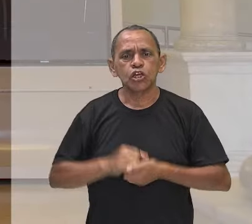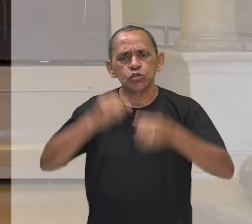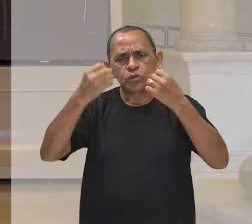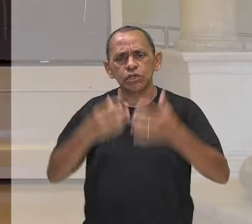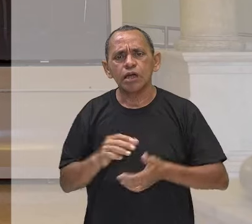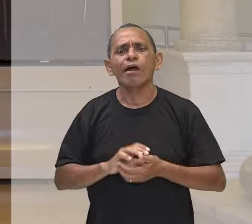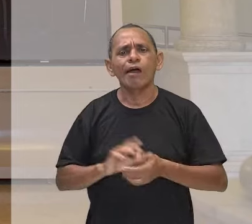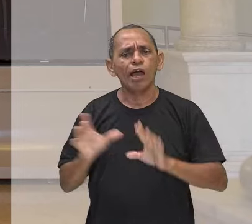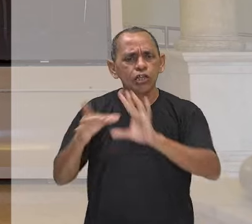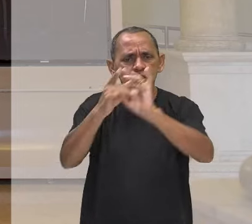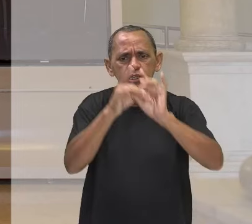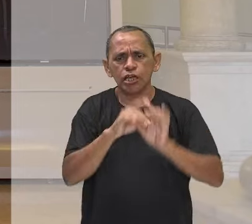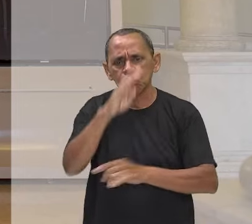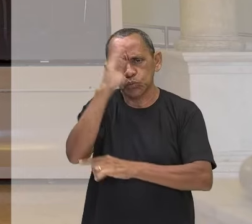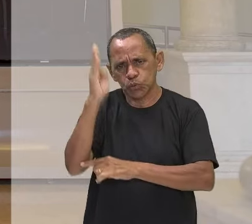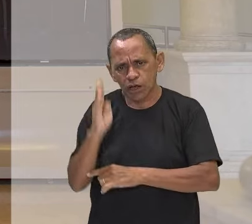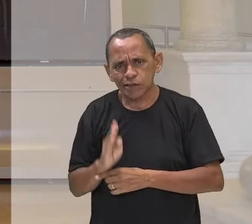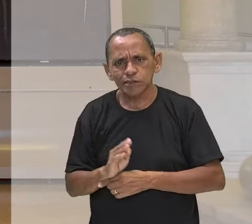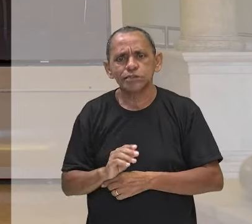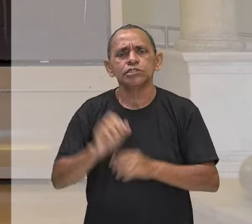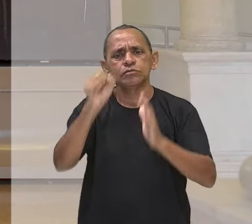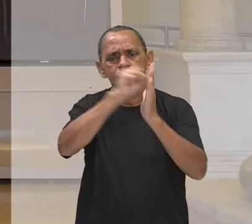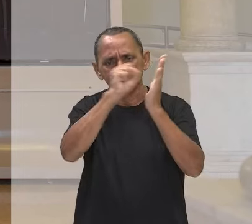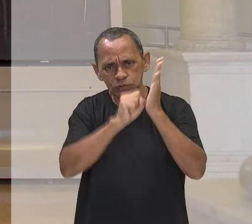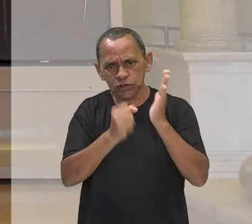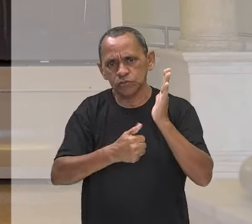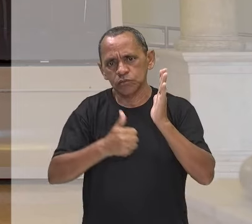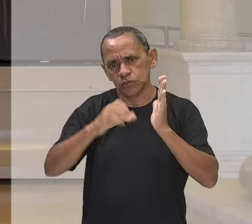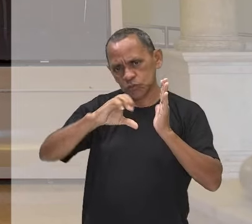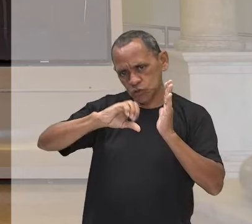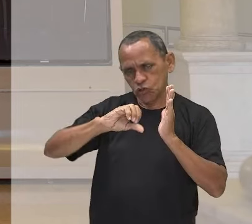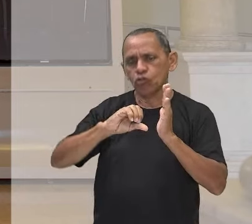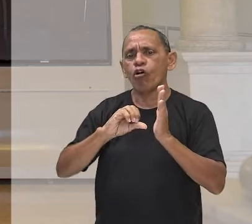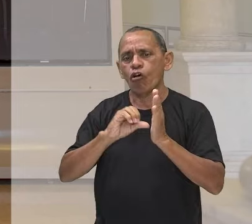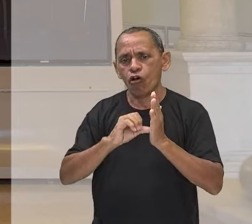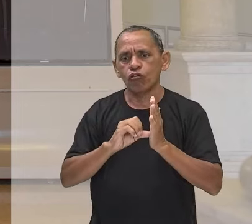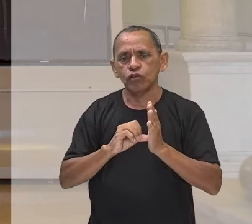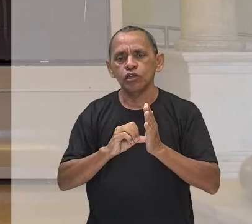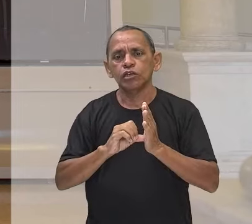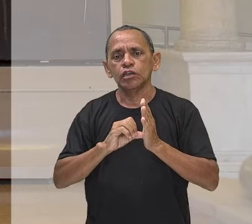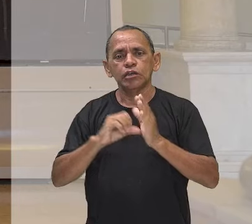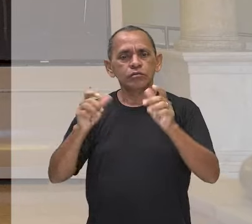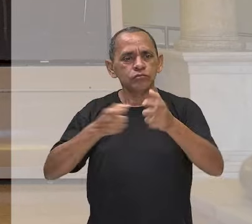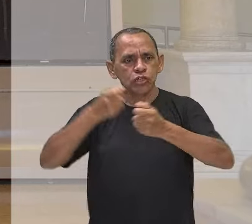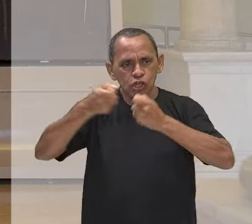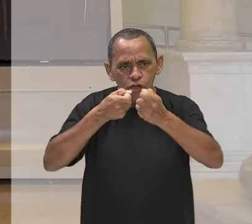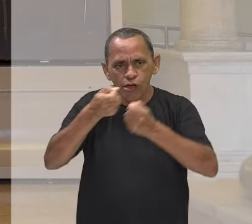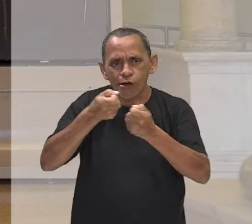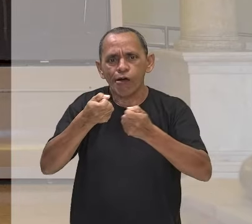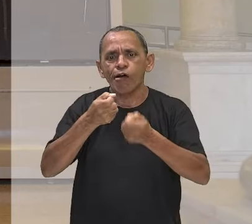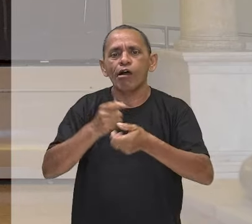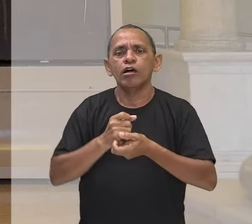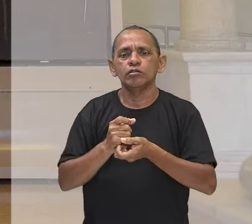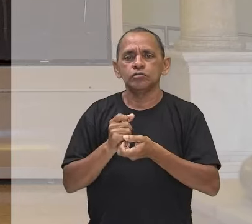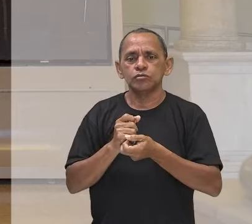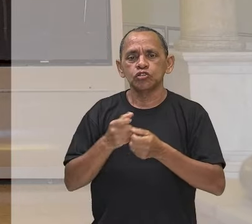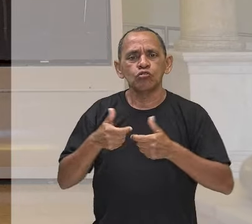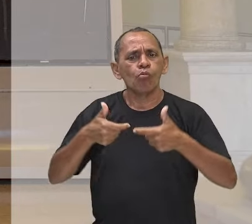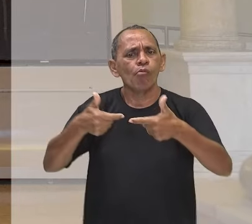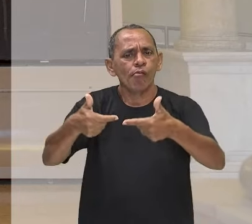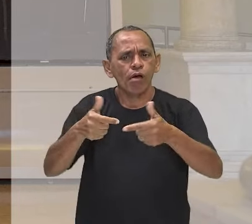brasileiro do final do século XIX. O Brasil vinha, da Guerra do Paraguai, guerra essa que deixou nossa economia